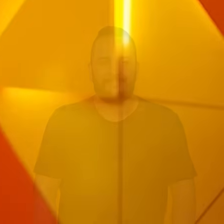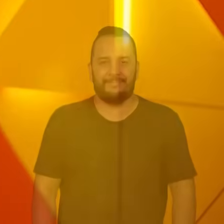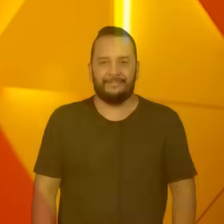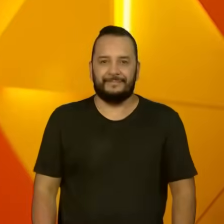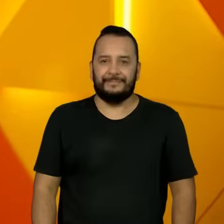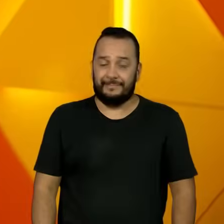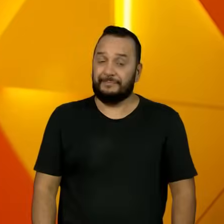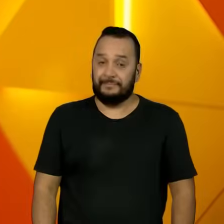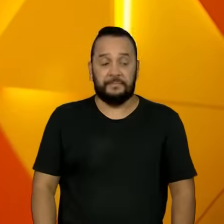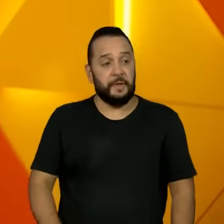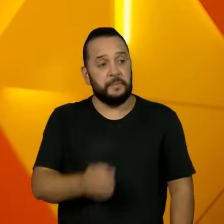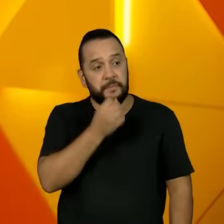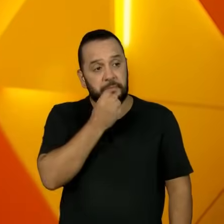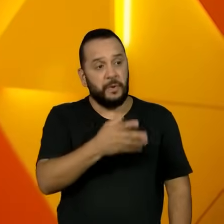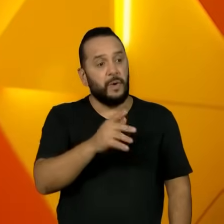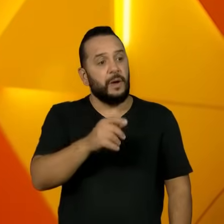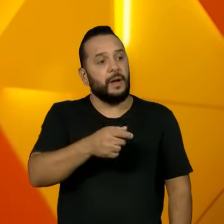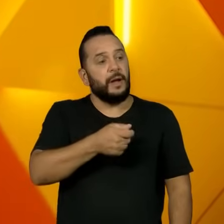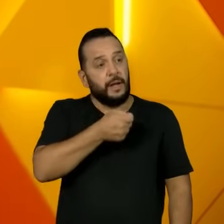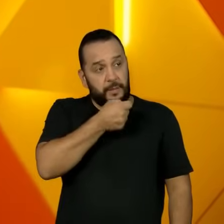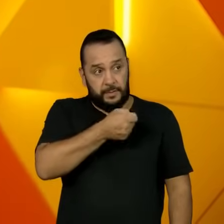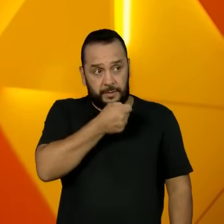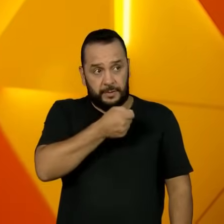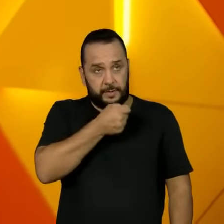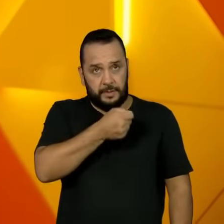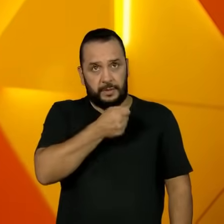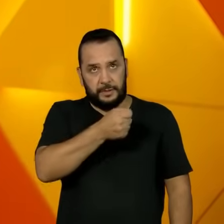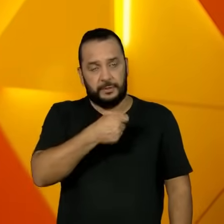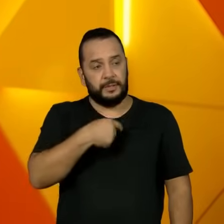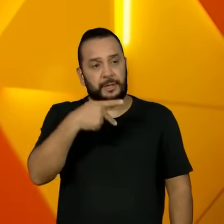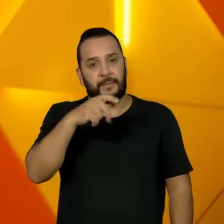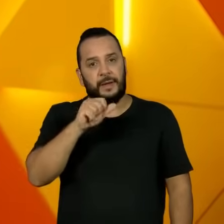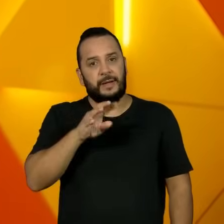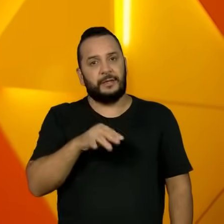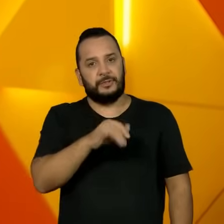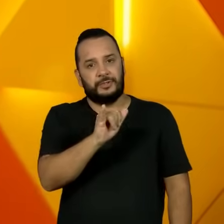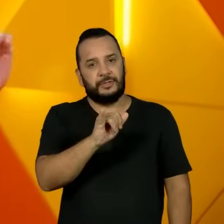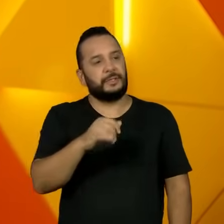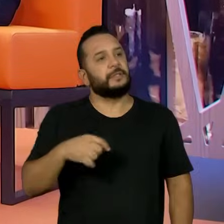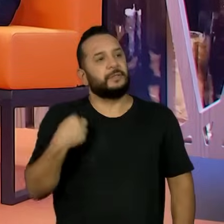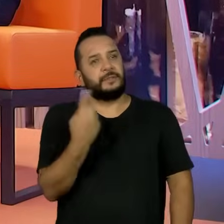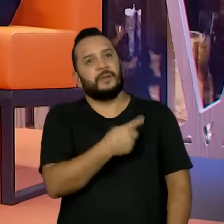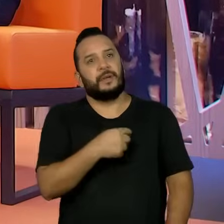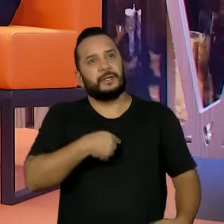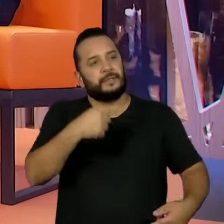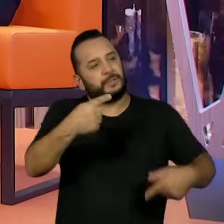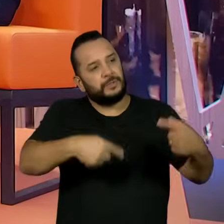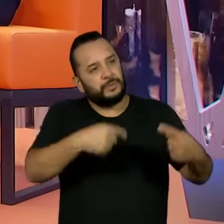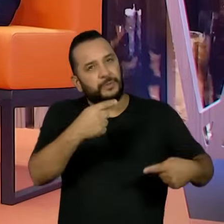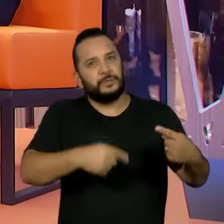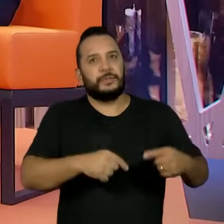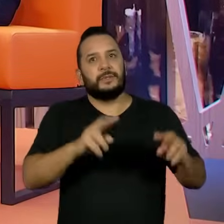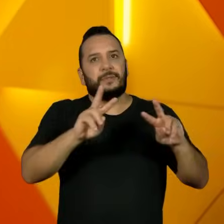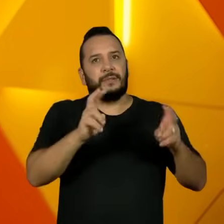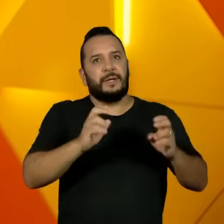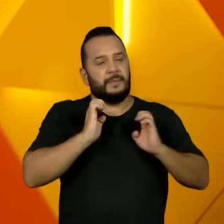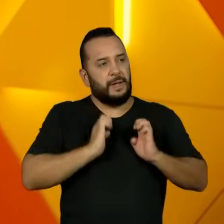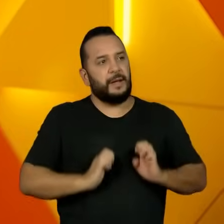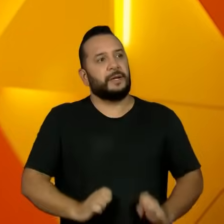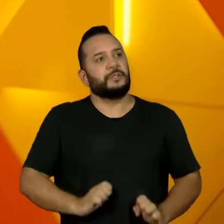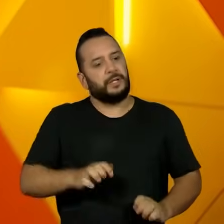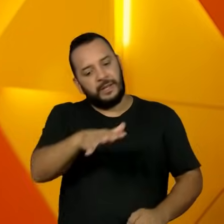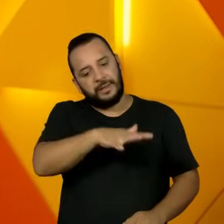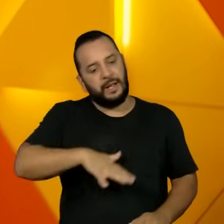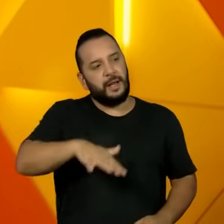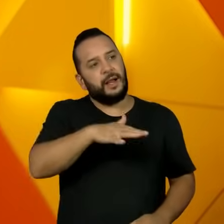Que bacana essa reportagem da Paty, porque ela traz a possibilidade da gente discutir por vários caminhos a questão da ética na indústria de jogos,